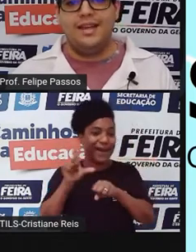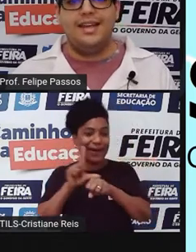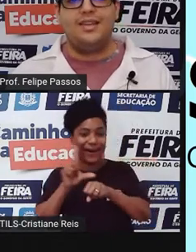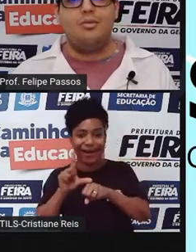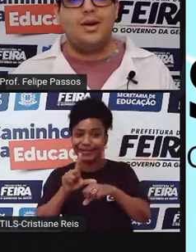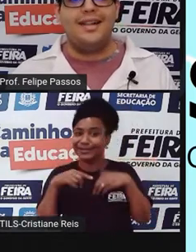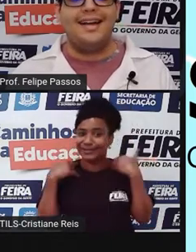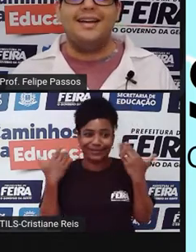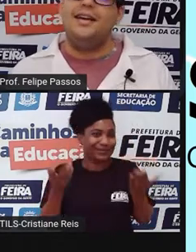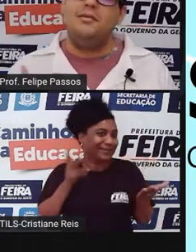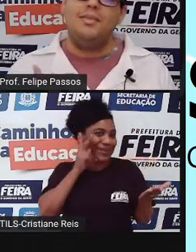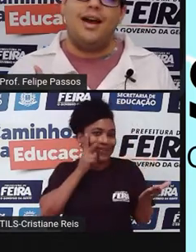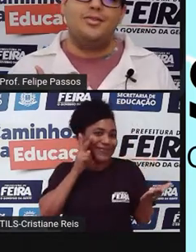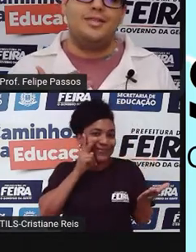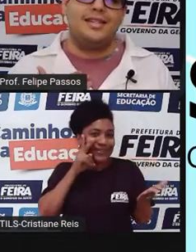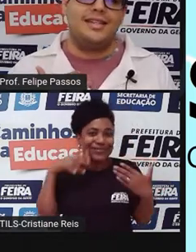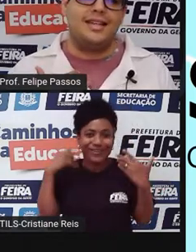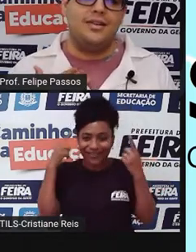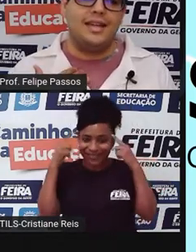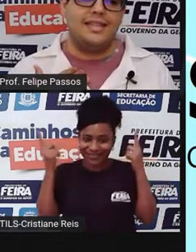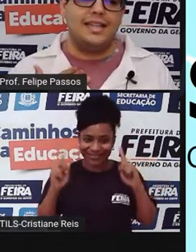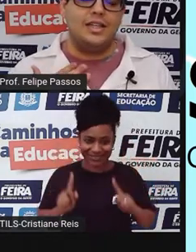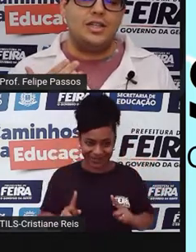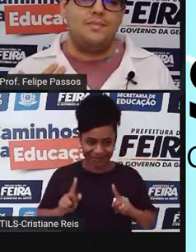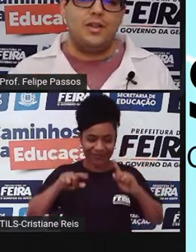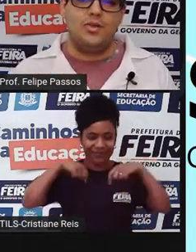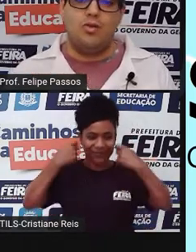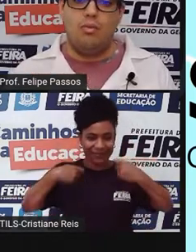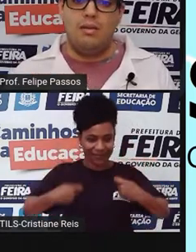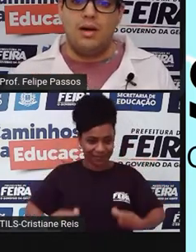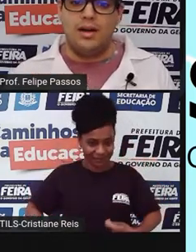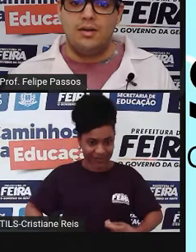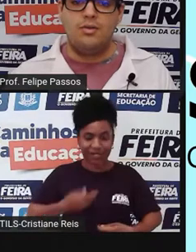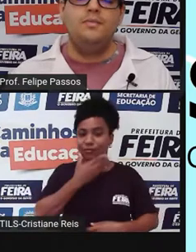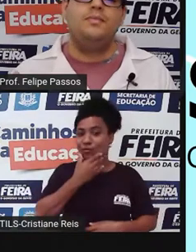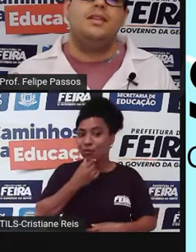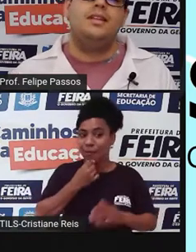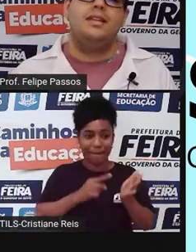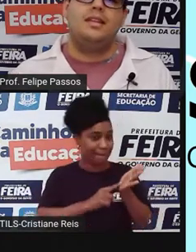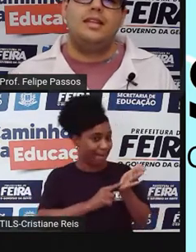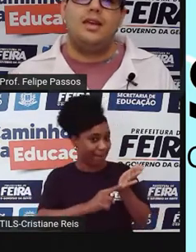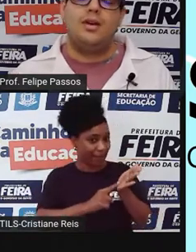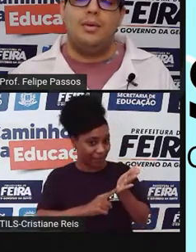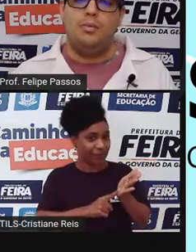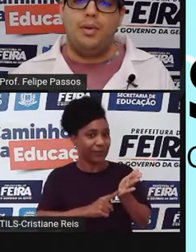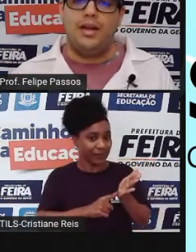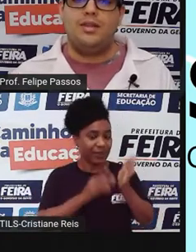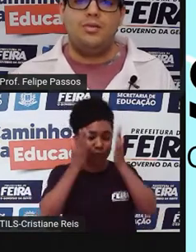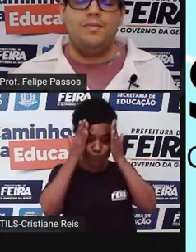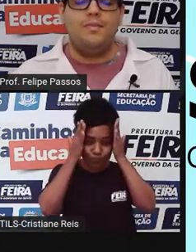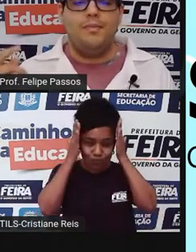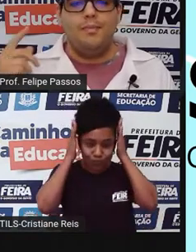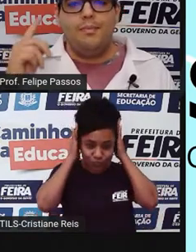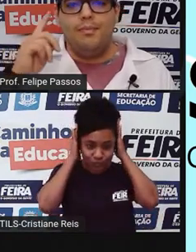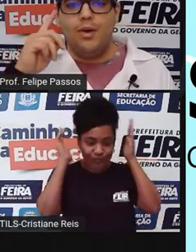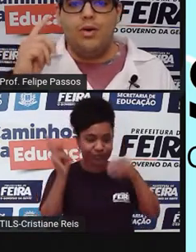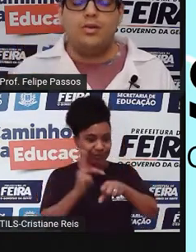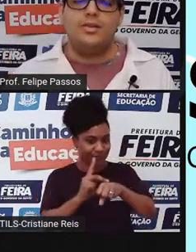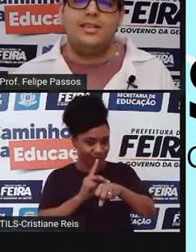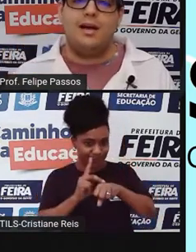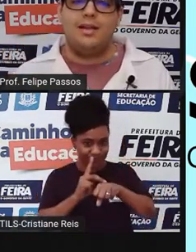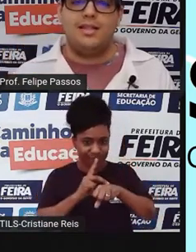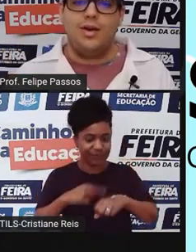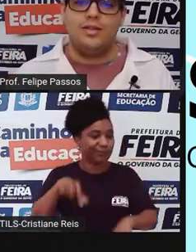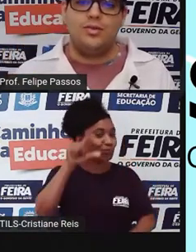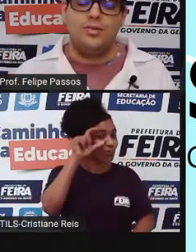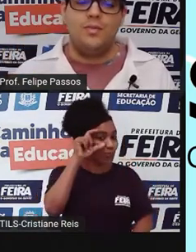dúvida. Então, bora lá. Minha audiodescrição é a seguinte: eu sou um homem branco. Tenho cabelo preto, meu